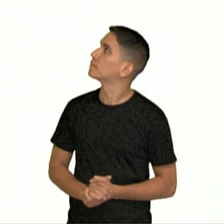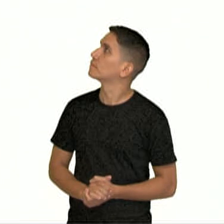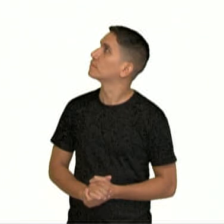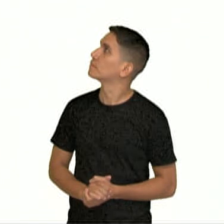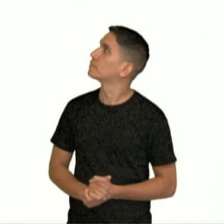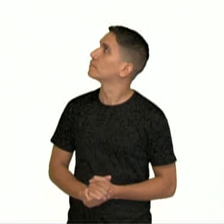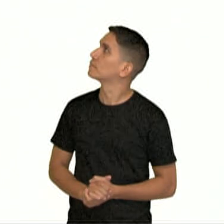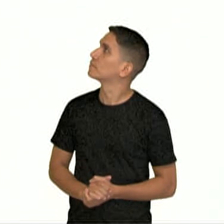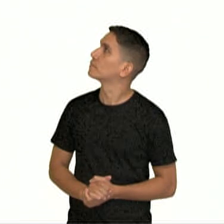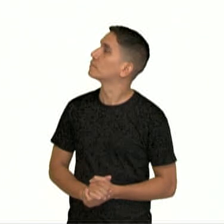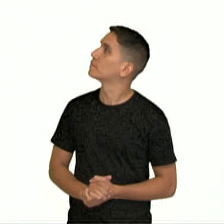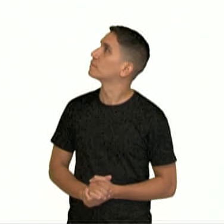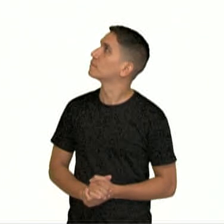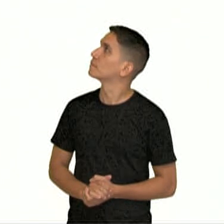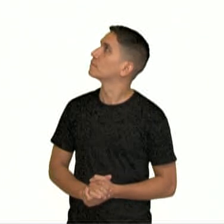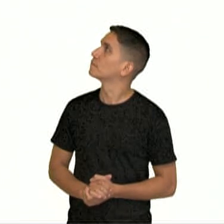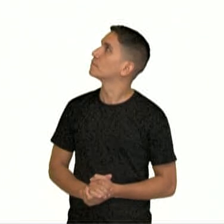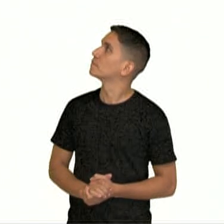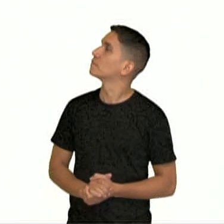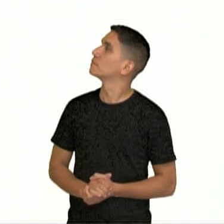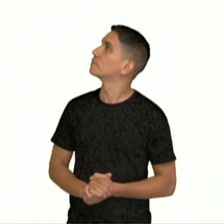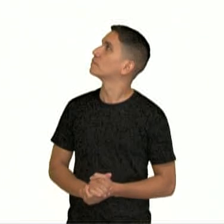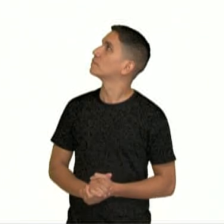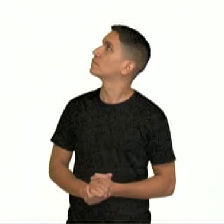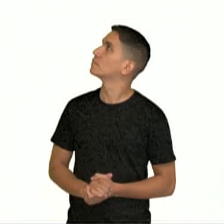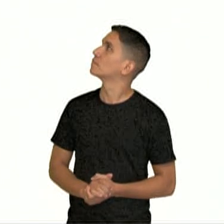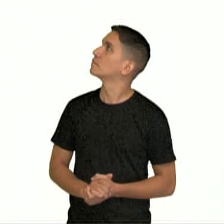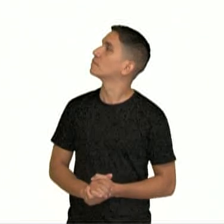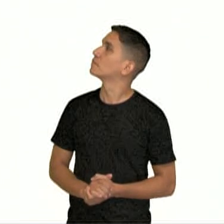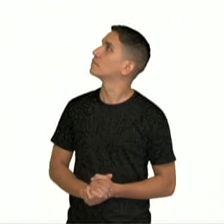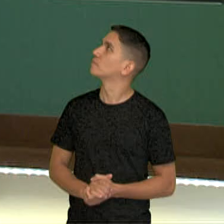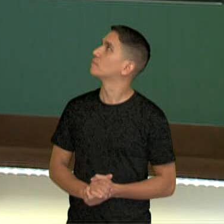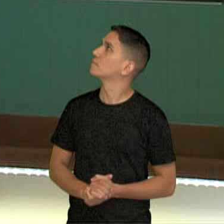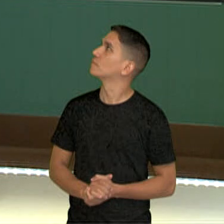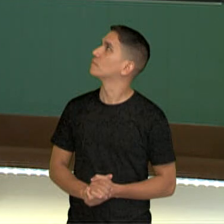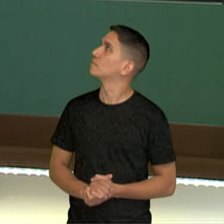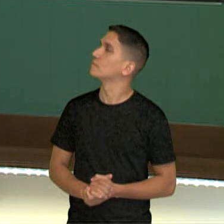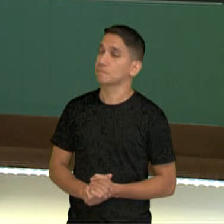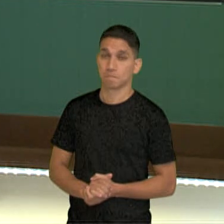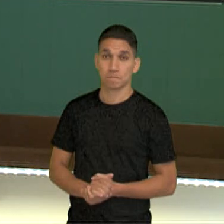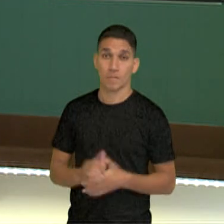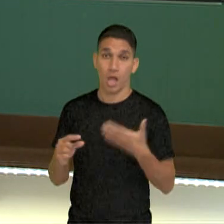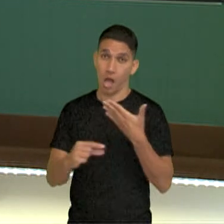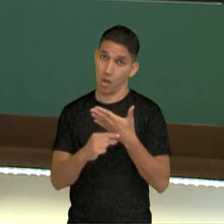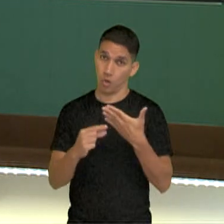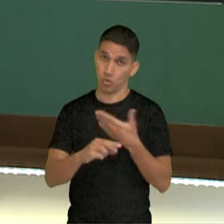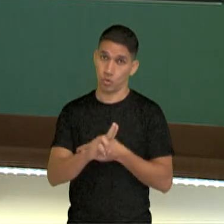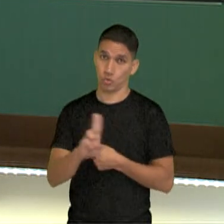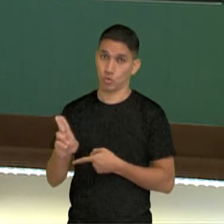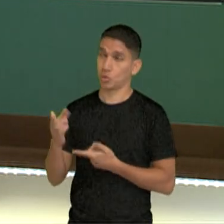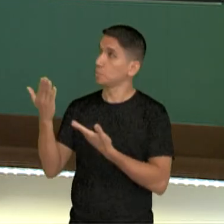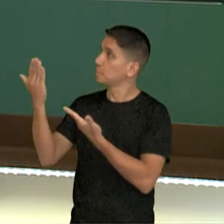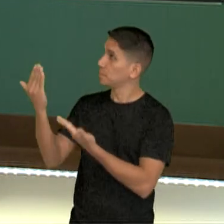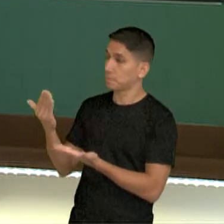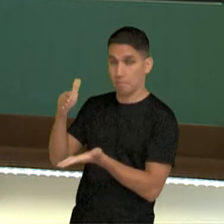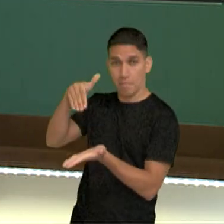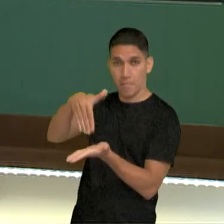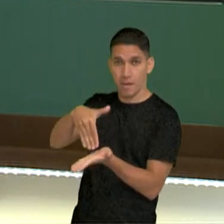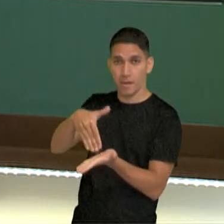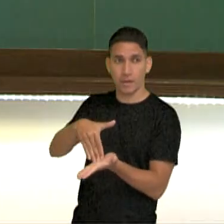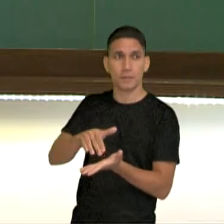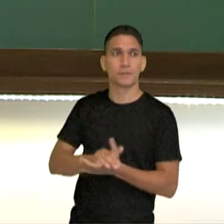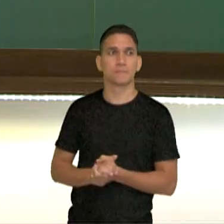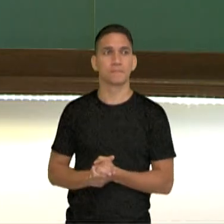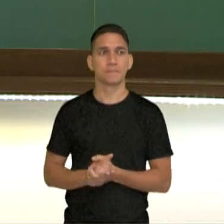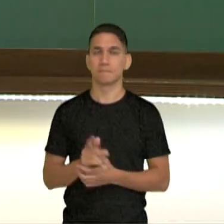on his PC until the break of dawn. Quem escreveu? Ken Nesbitt, ok?